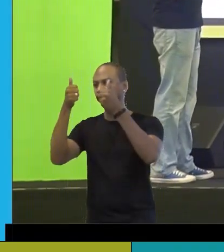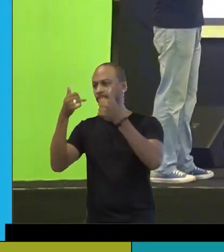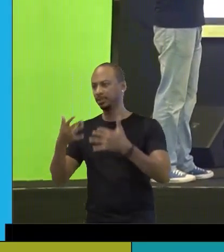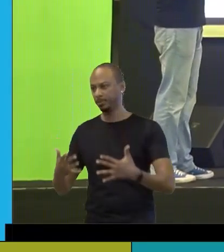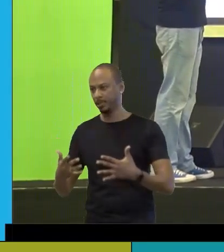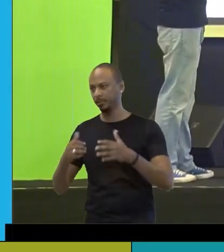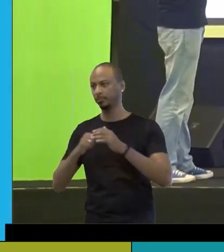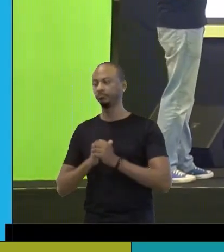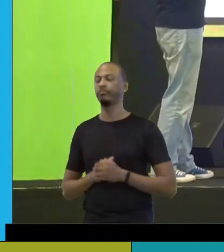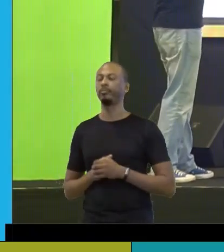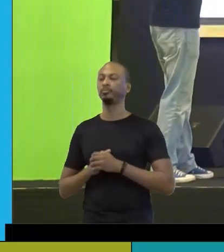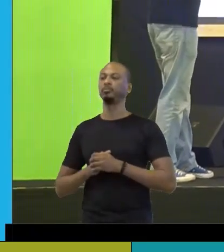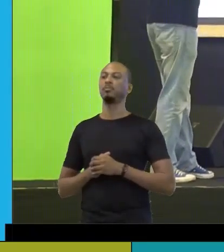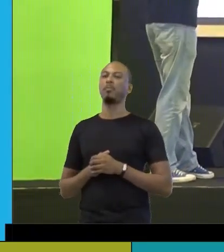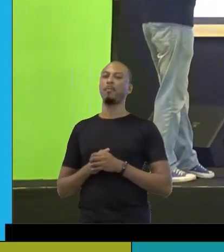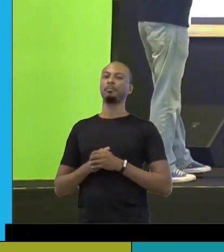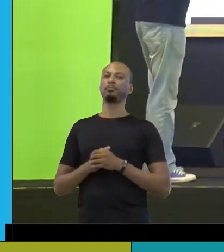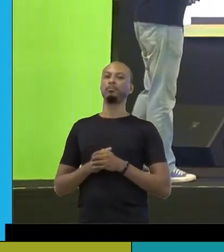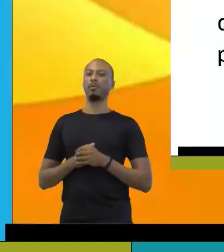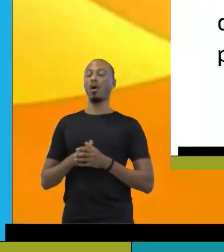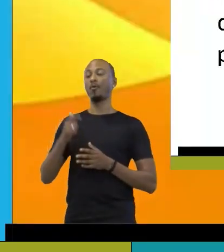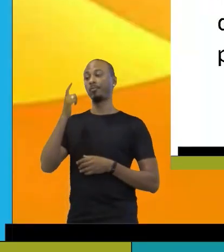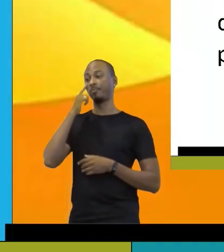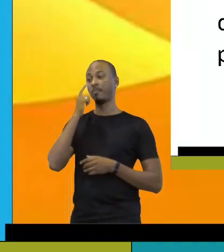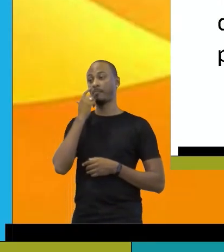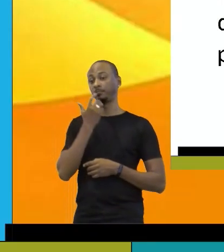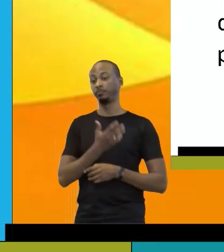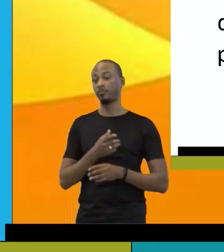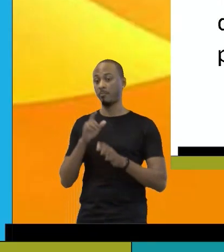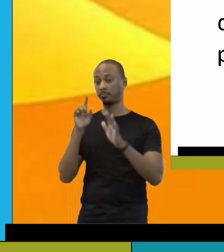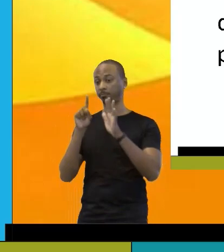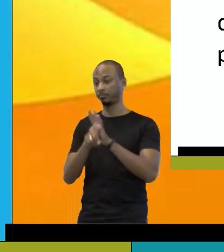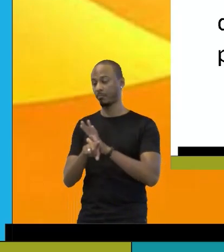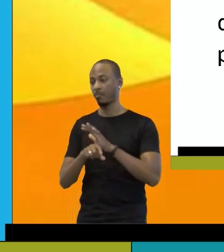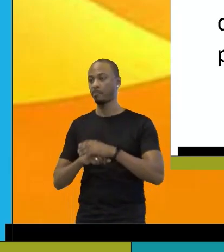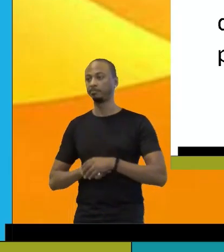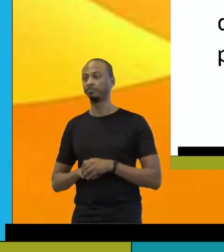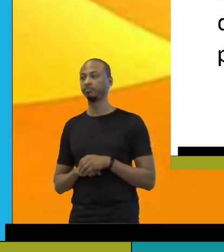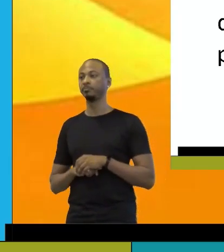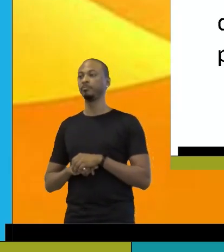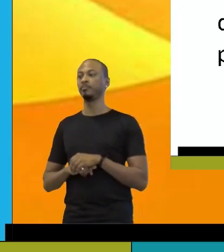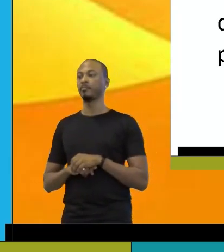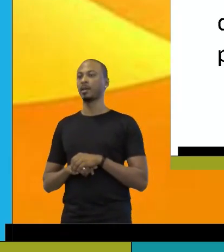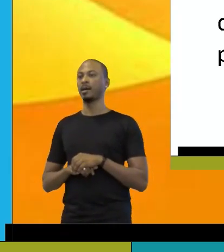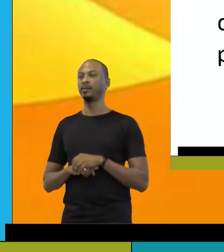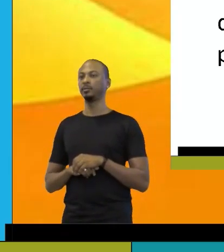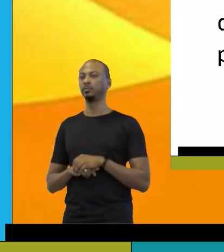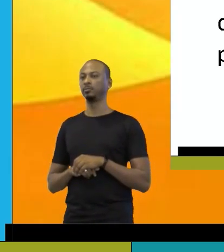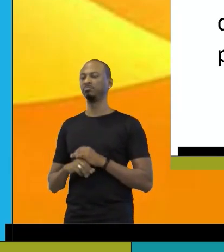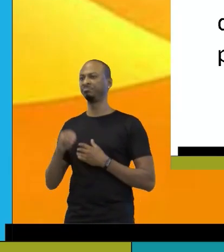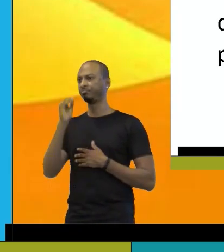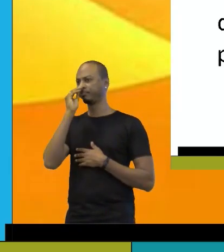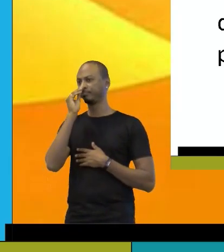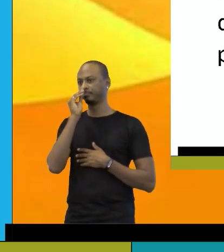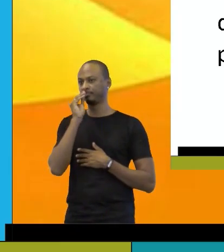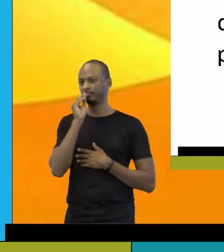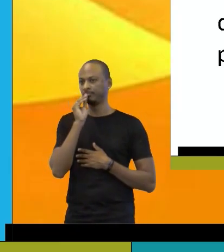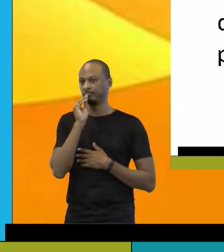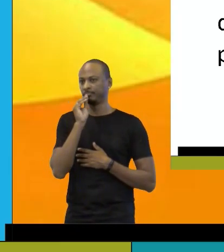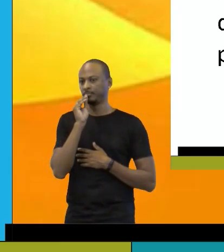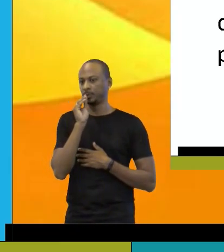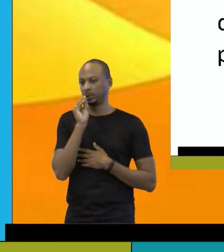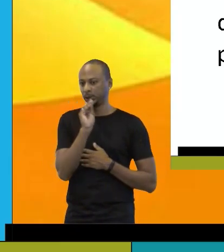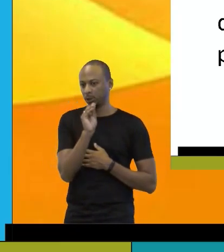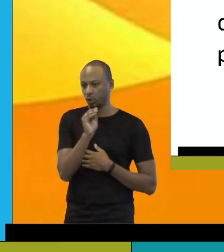mais interessante. Olha que questão interessante, por favor, muita atenção. Não ignoro a